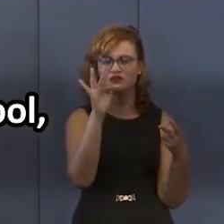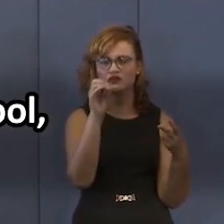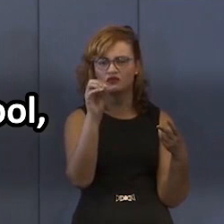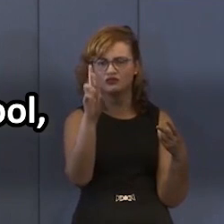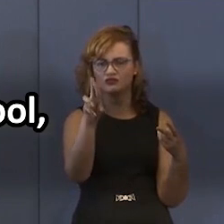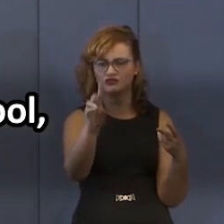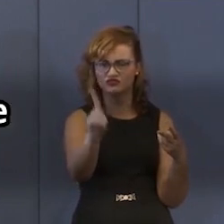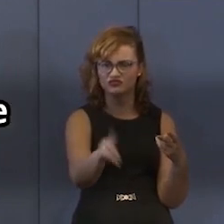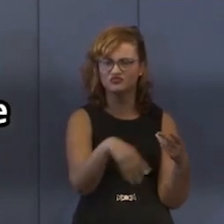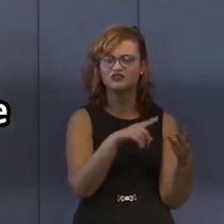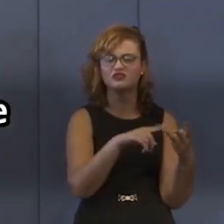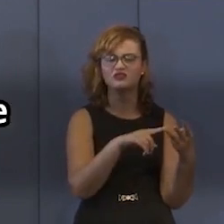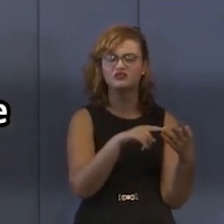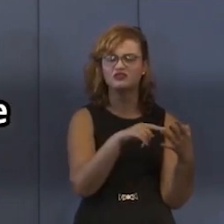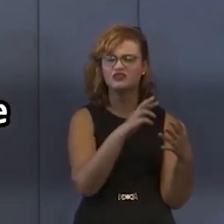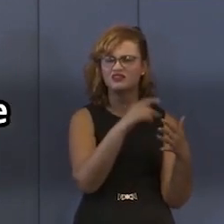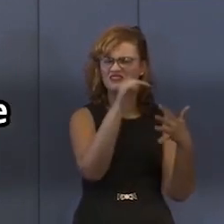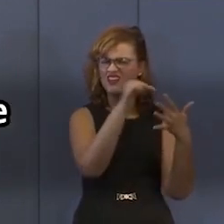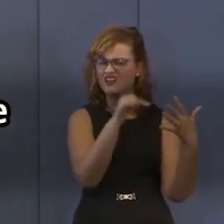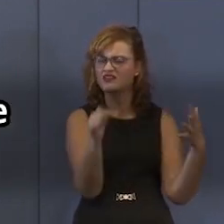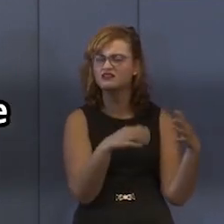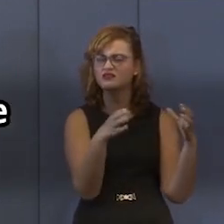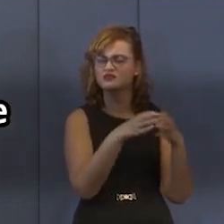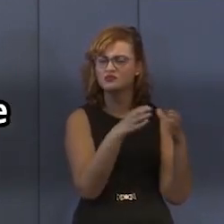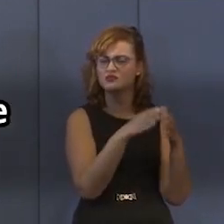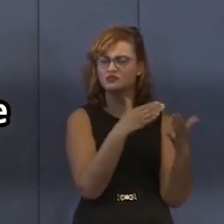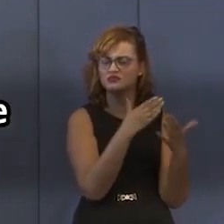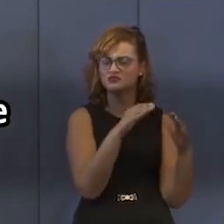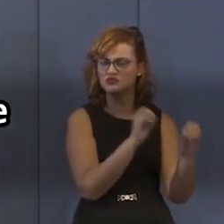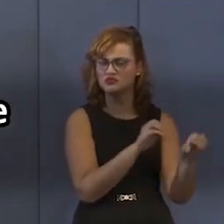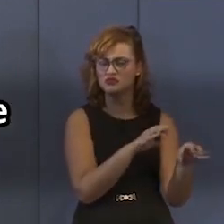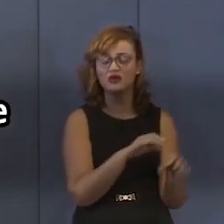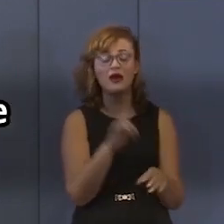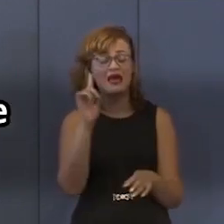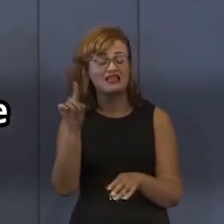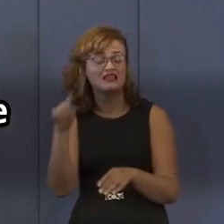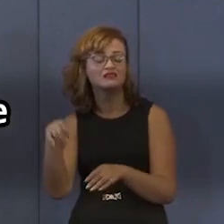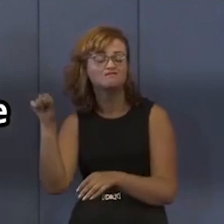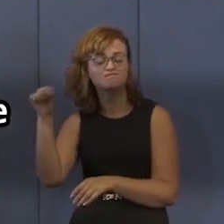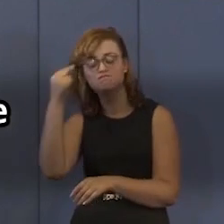Entre a academia, ele tenta usar como fonte